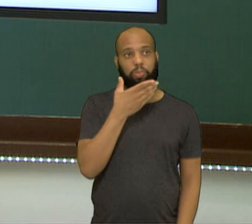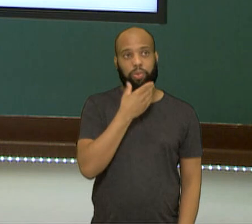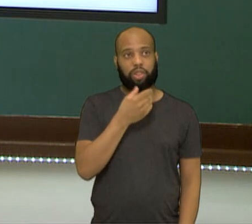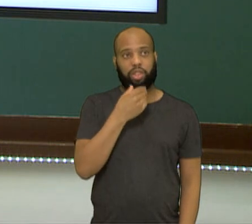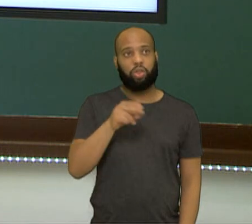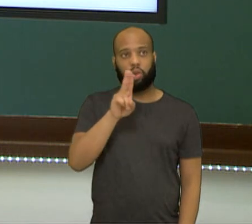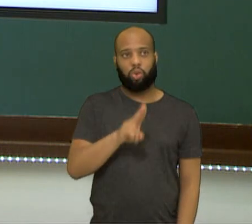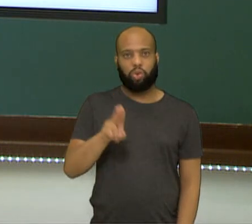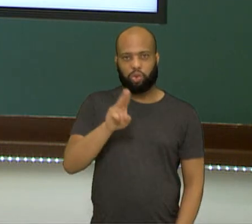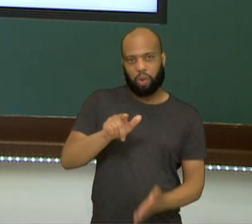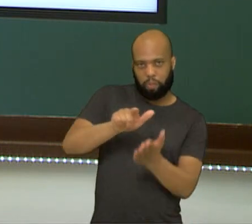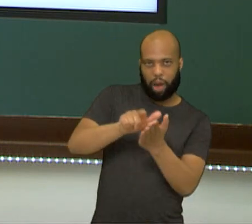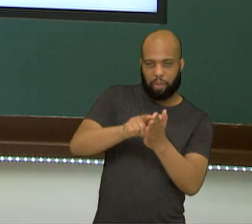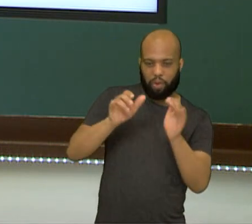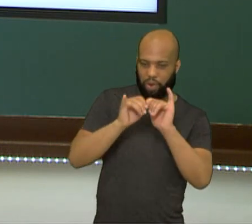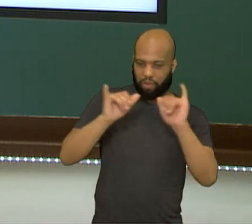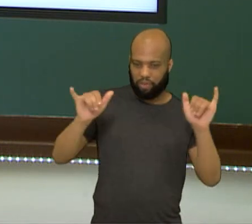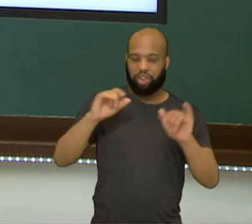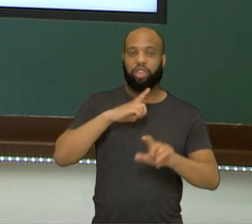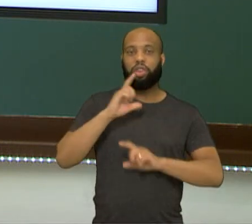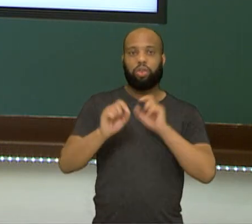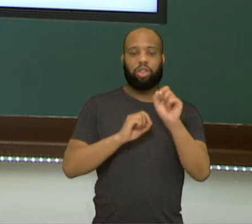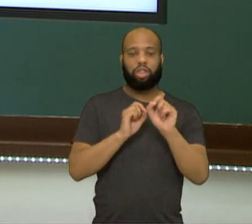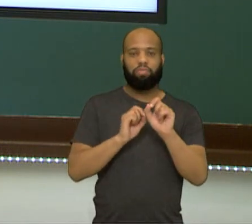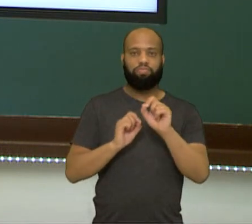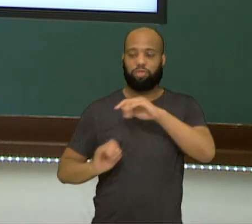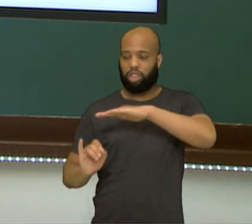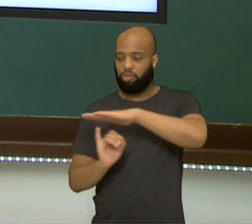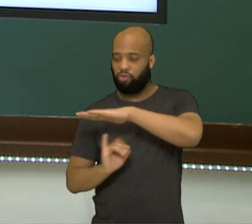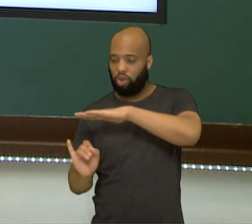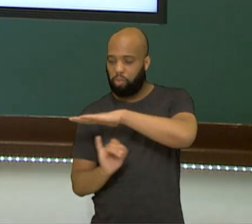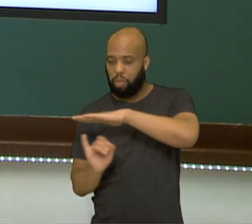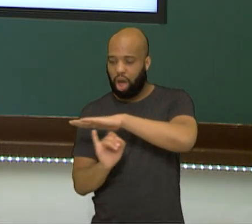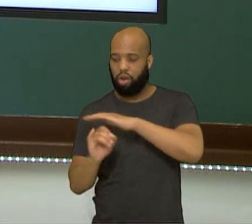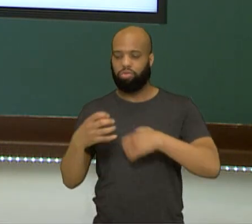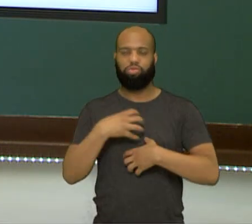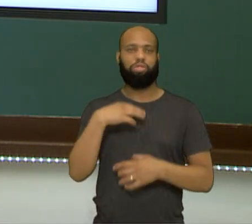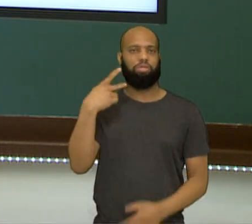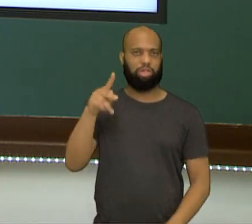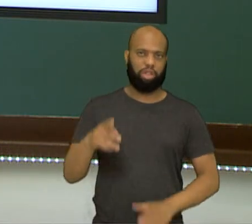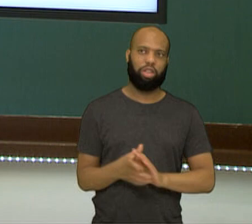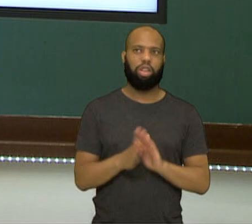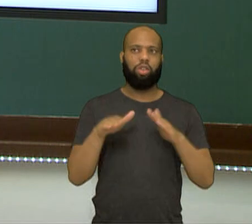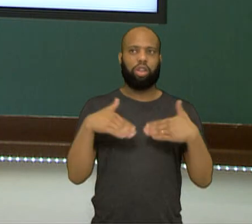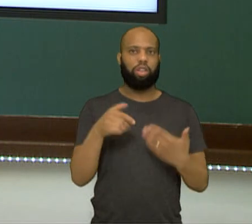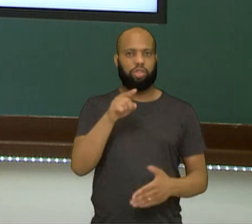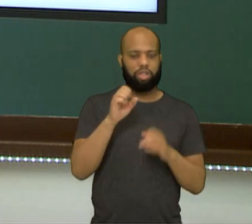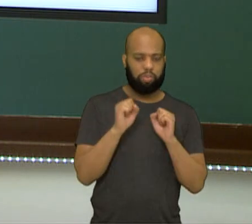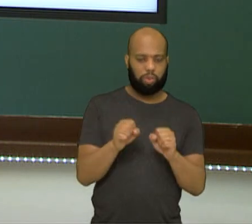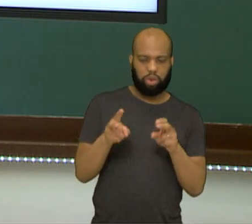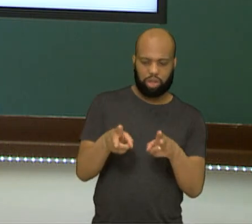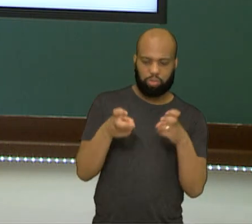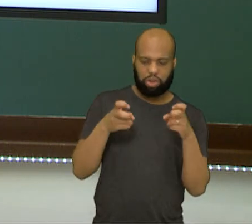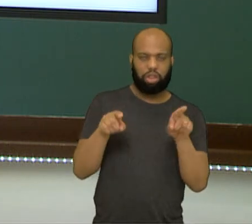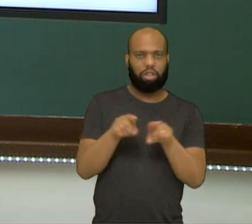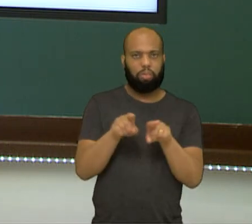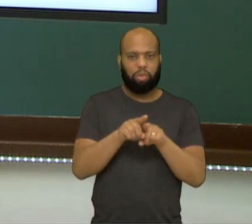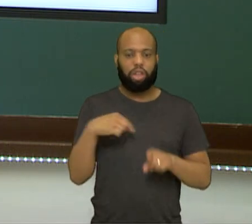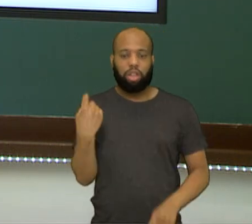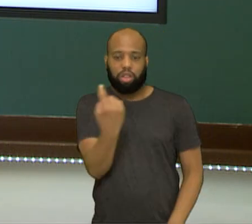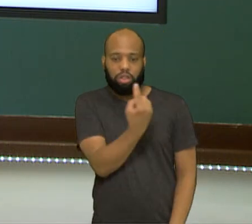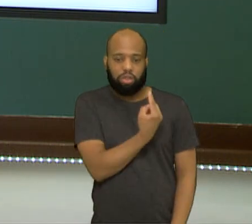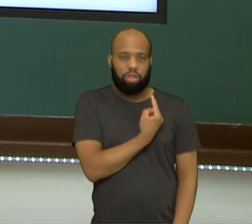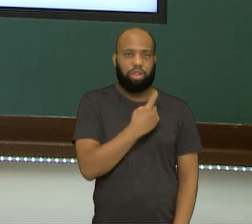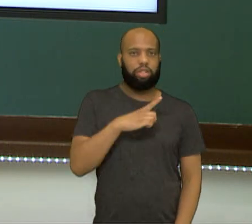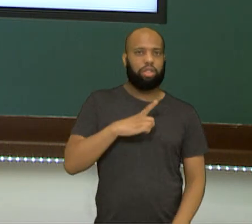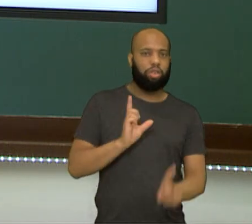bilhete muito mais na intencionalidade informal, né? Então, na informalidade. E você pode perceber, nós temos intencionalidade quando nós